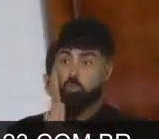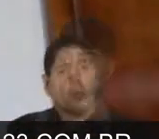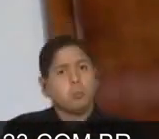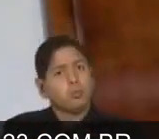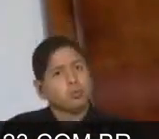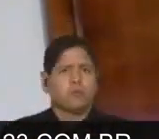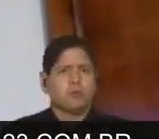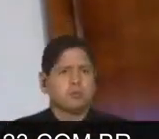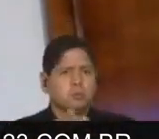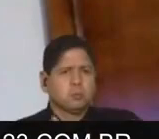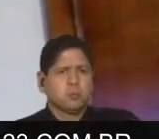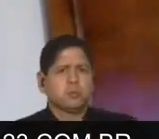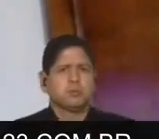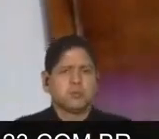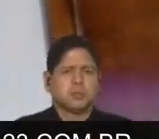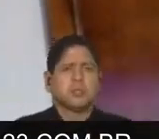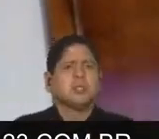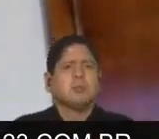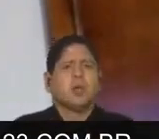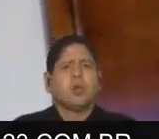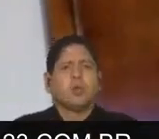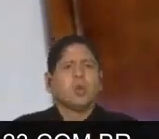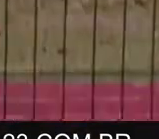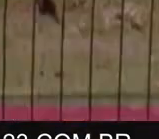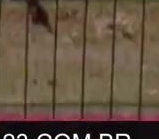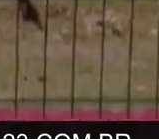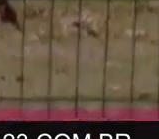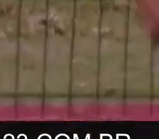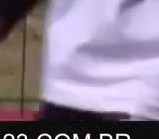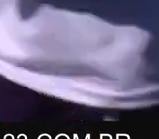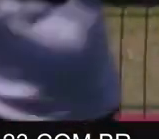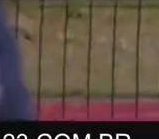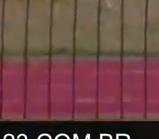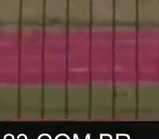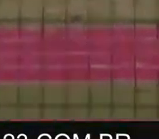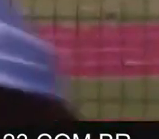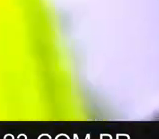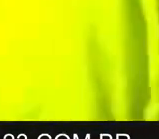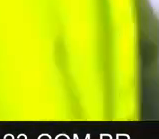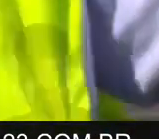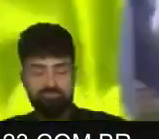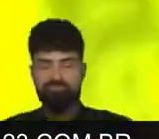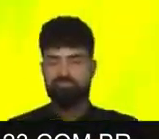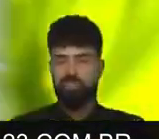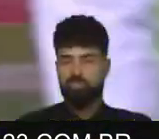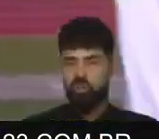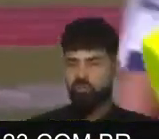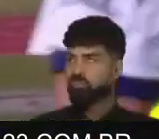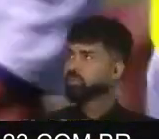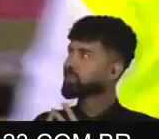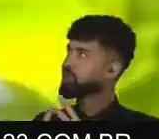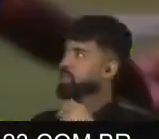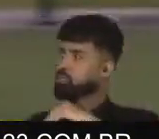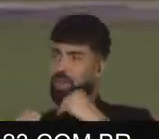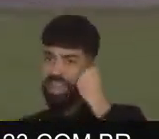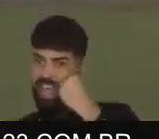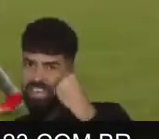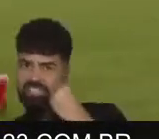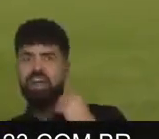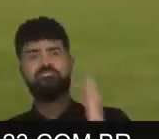futebol feminino, como acontece em qualquer modalidade. Jovens e experientes jogadoras não